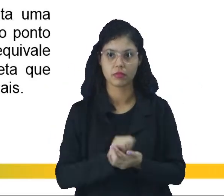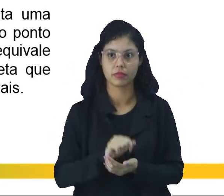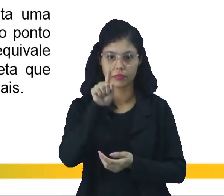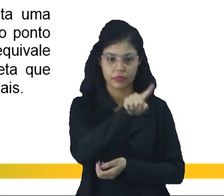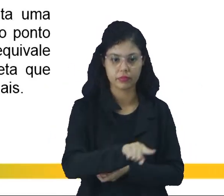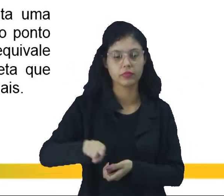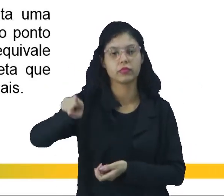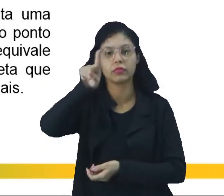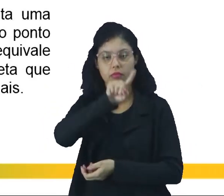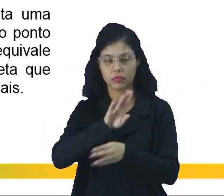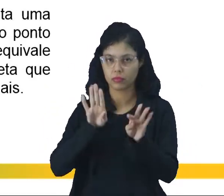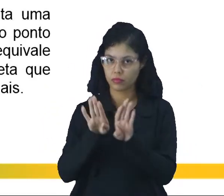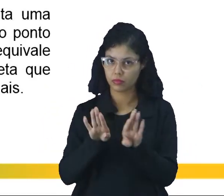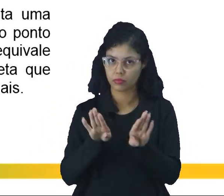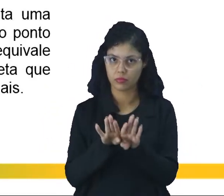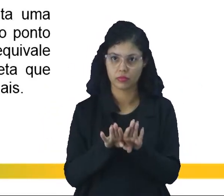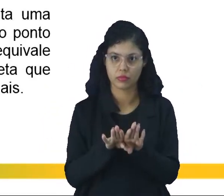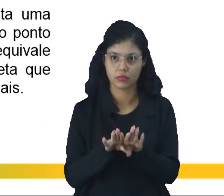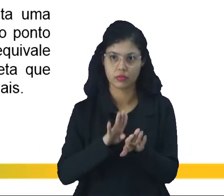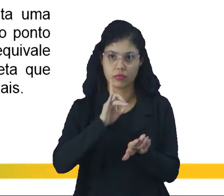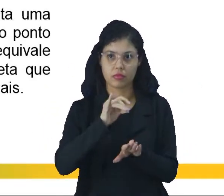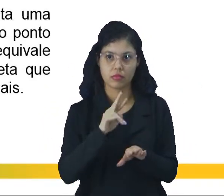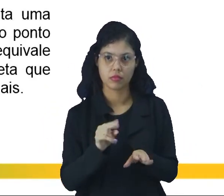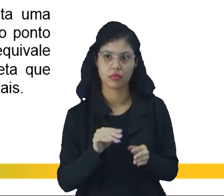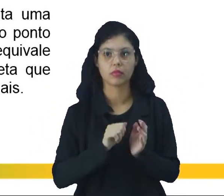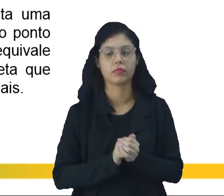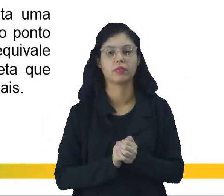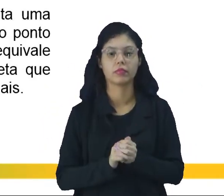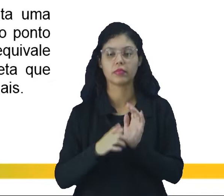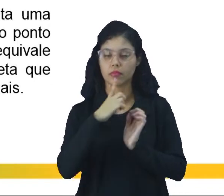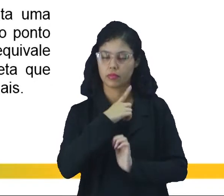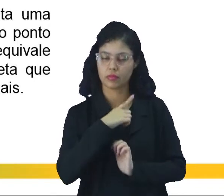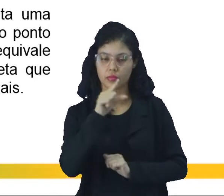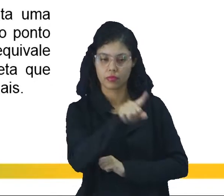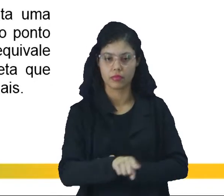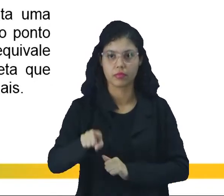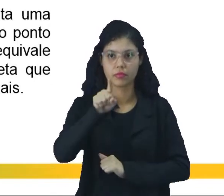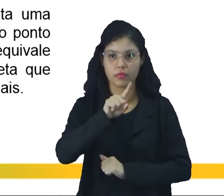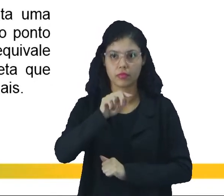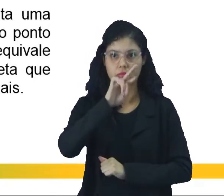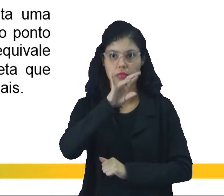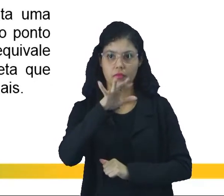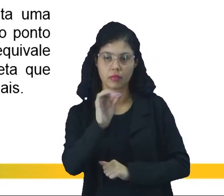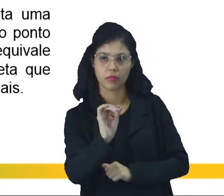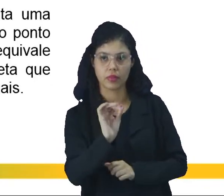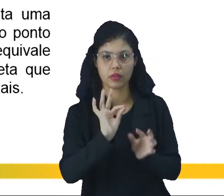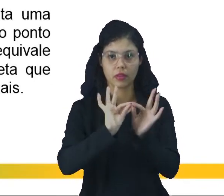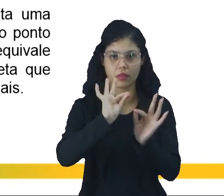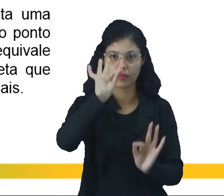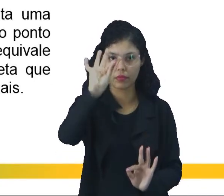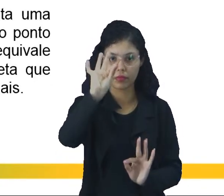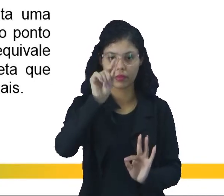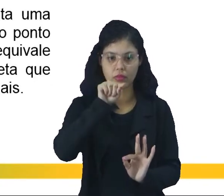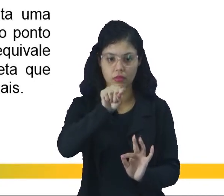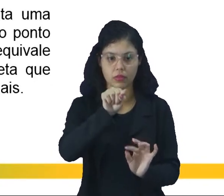círculo, tá, também chamado de disco, apresenta uma forma circular. O raio do círculo representa a medida